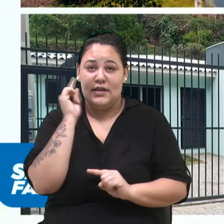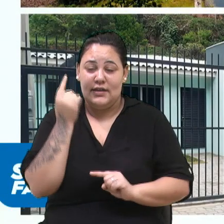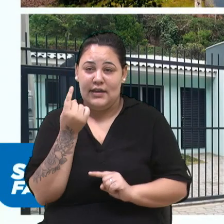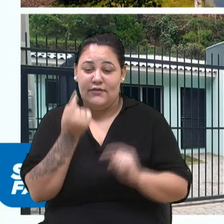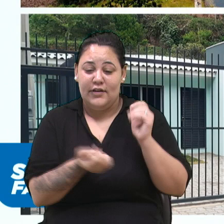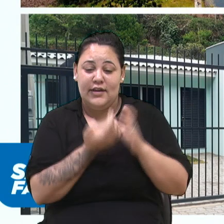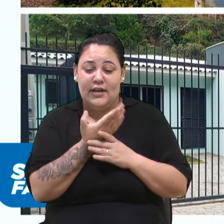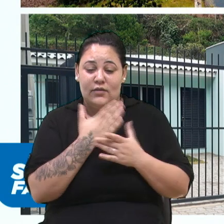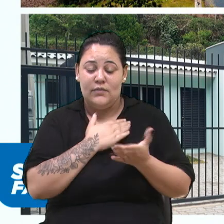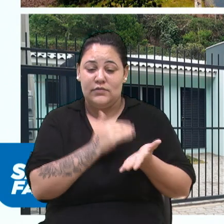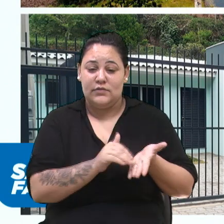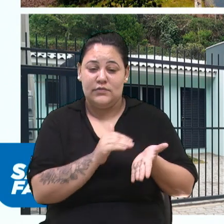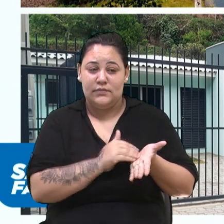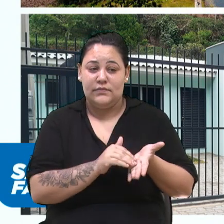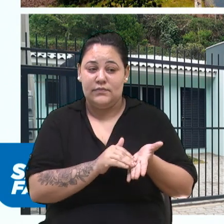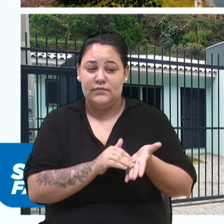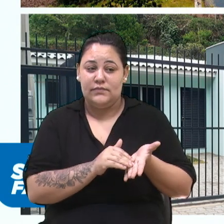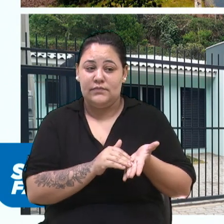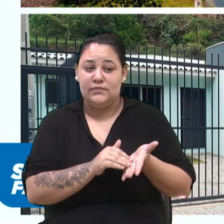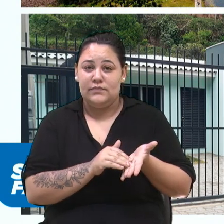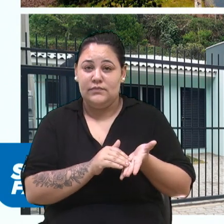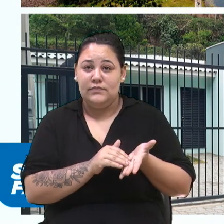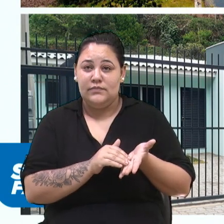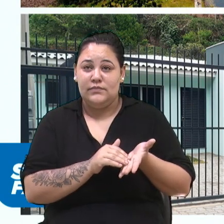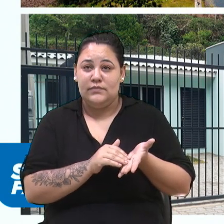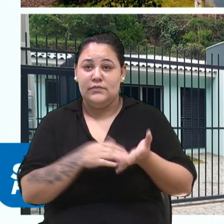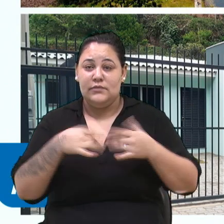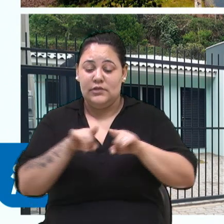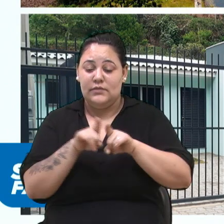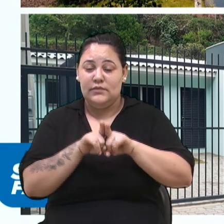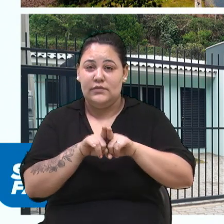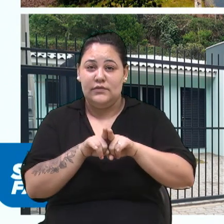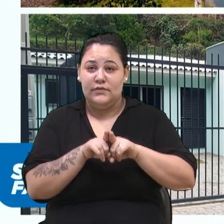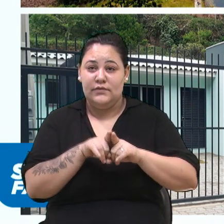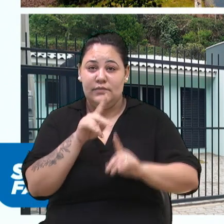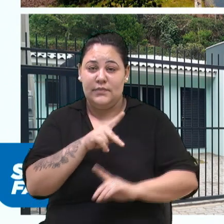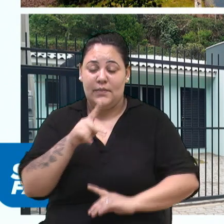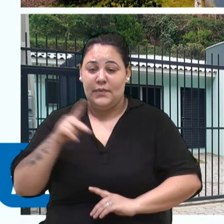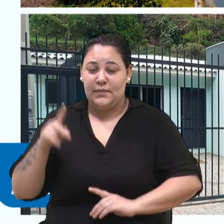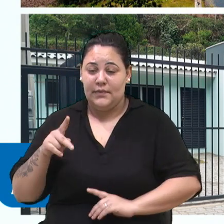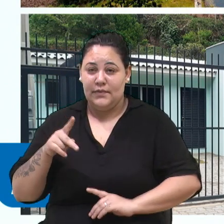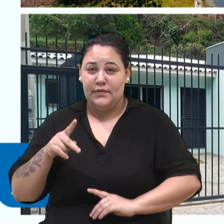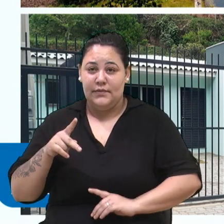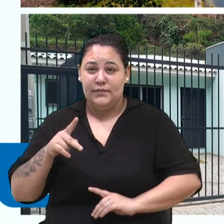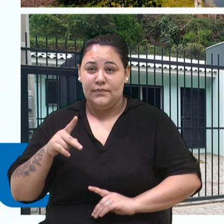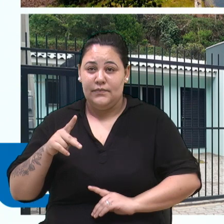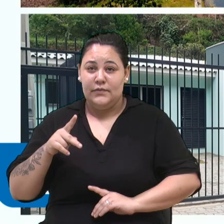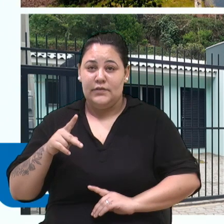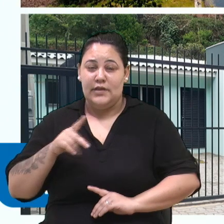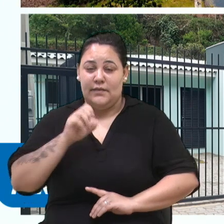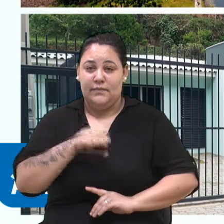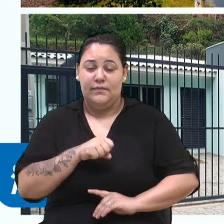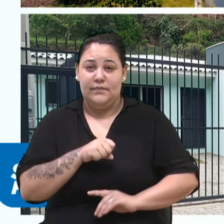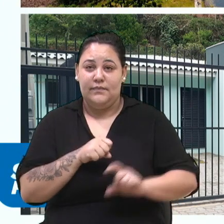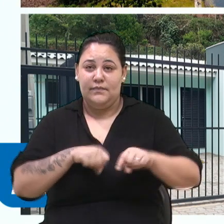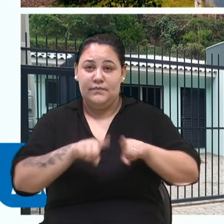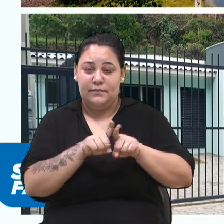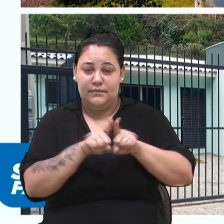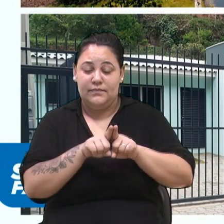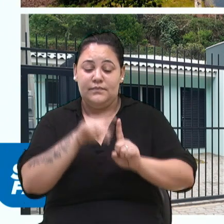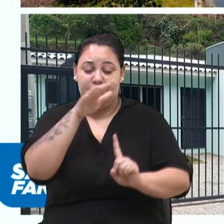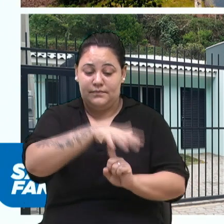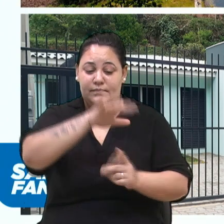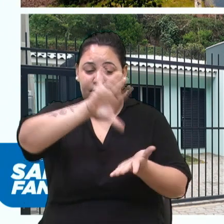gabinete. E foram criadas as PPPs de prédios e praças e parques. O de